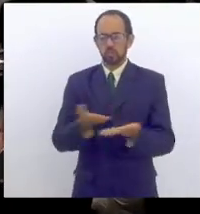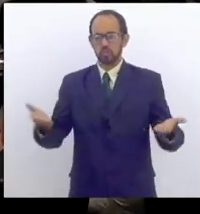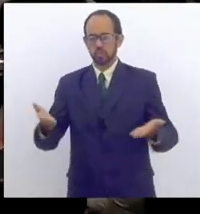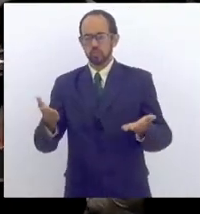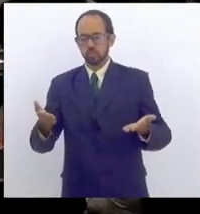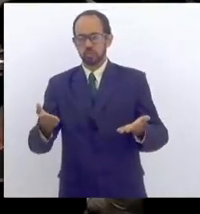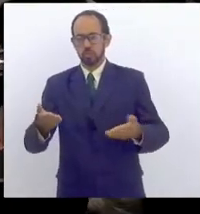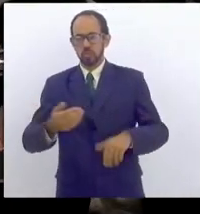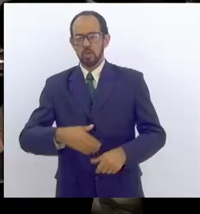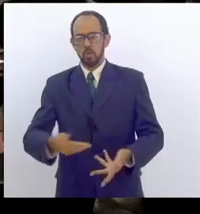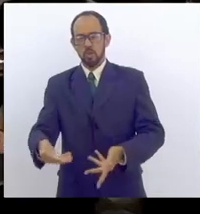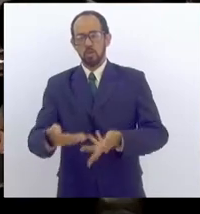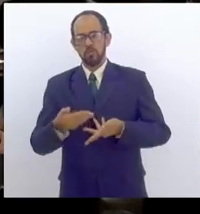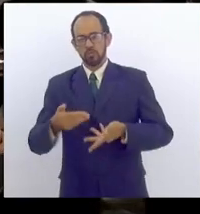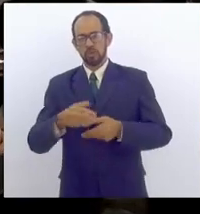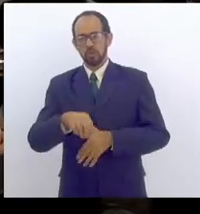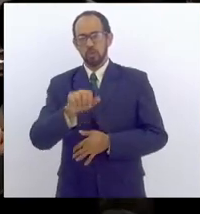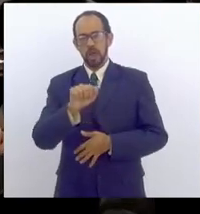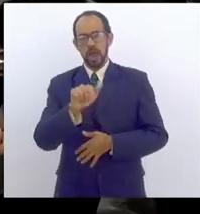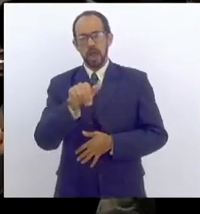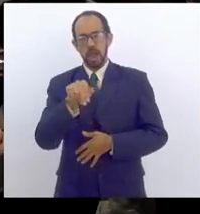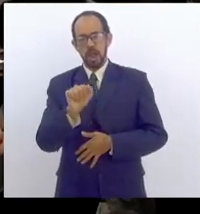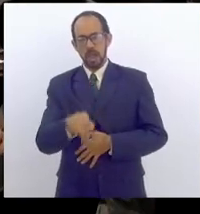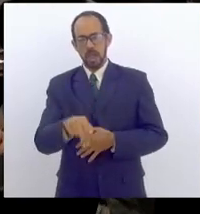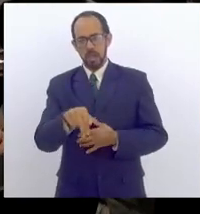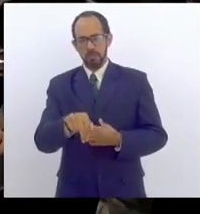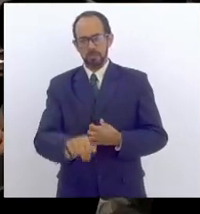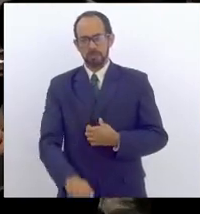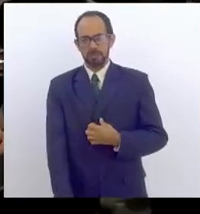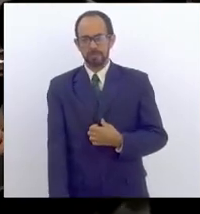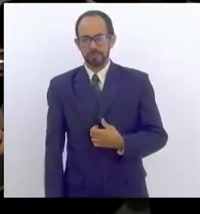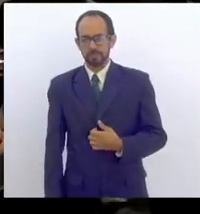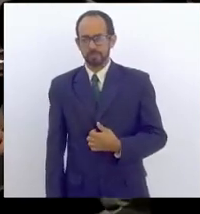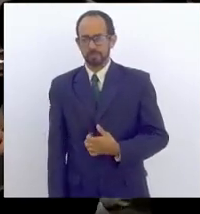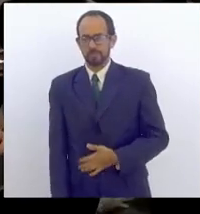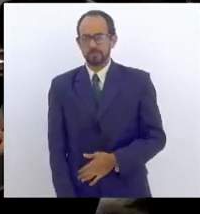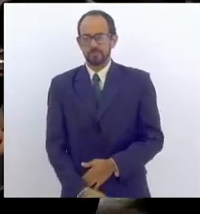Chamo o deputado Alan Lopes.